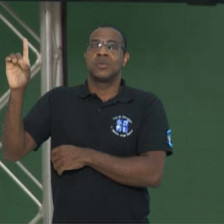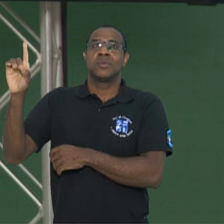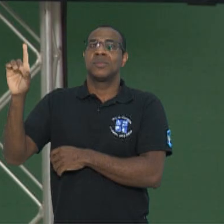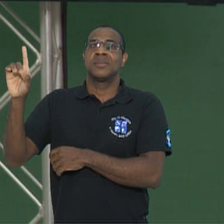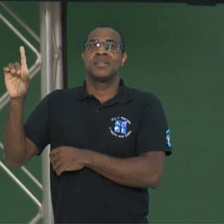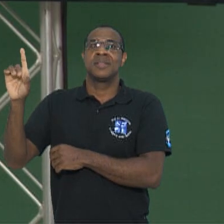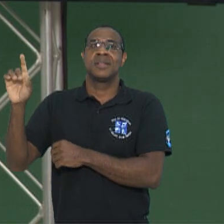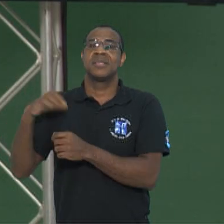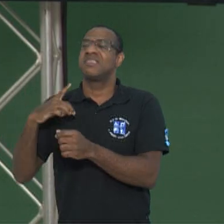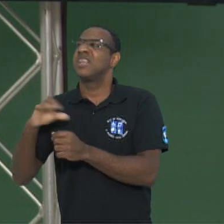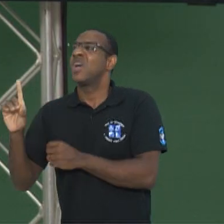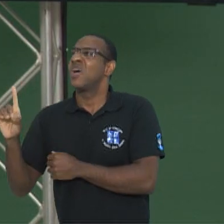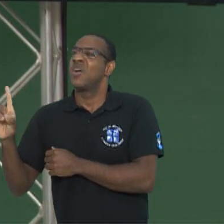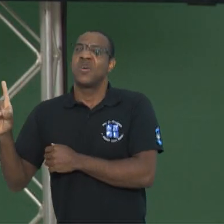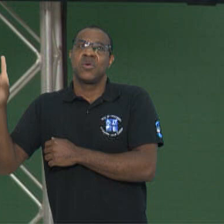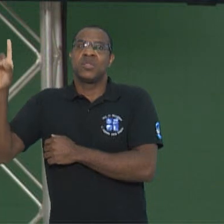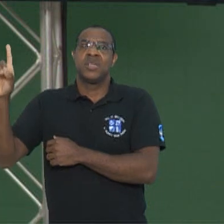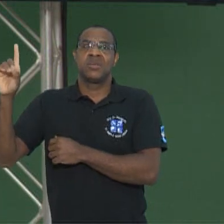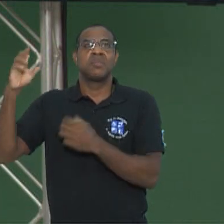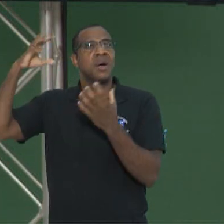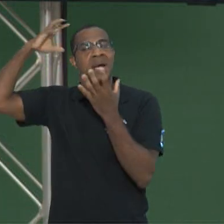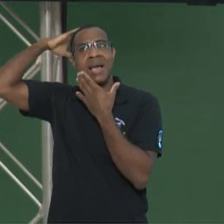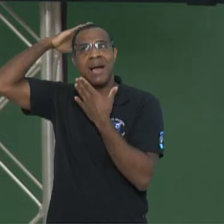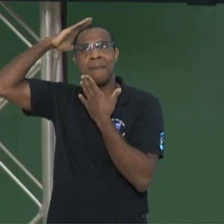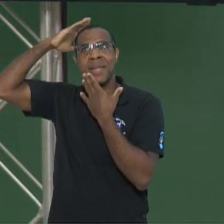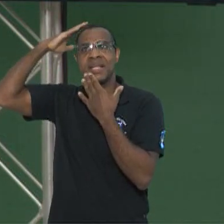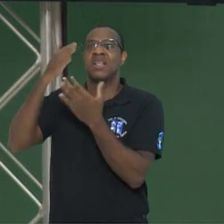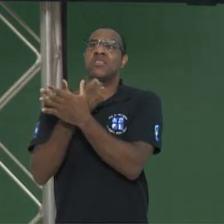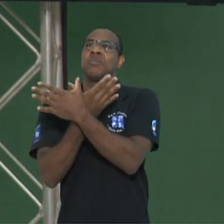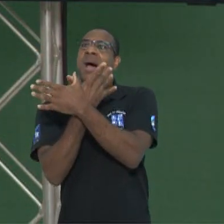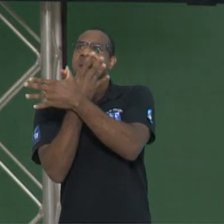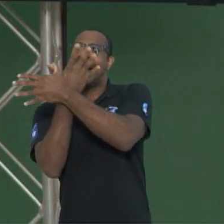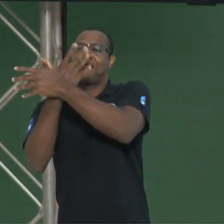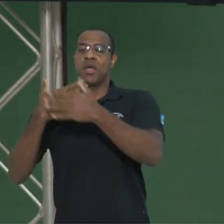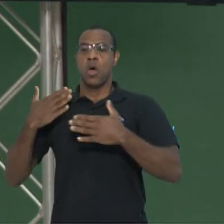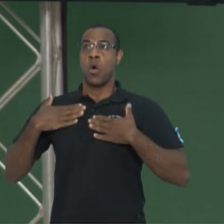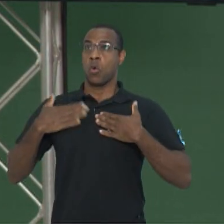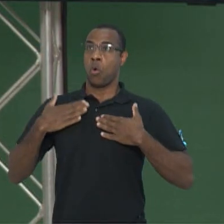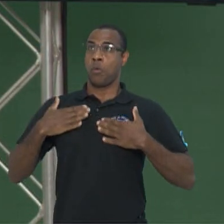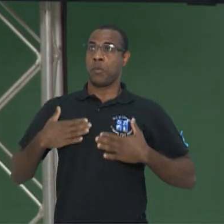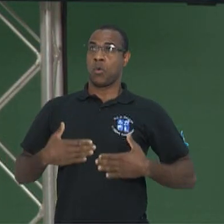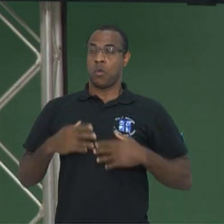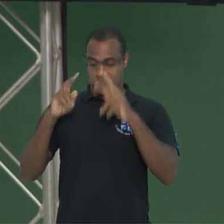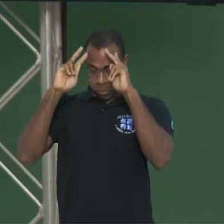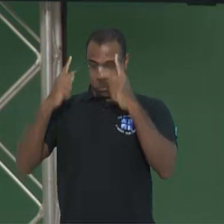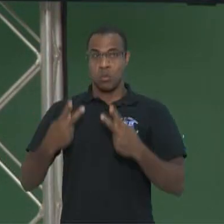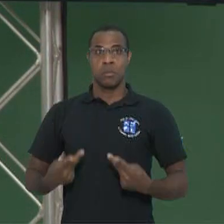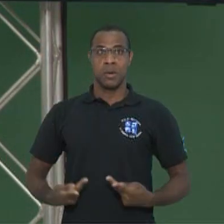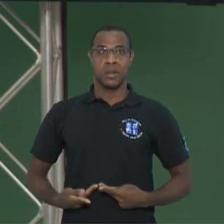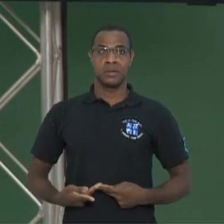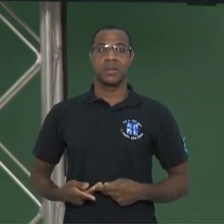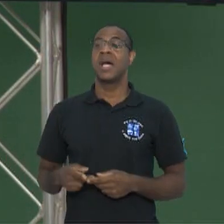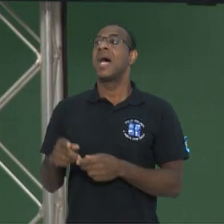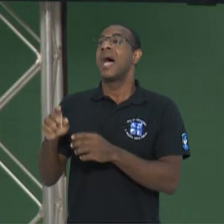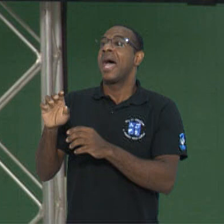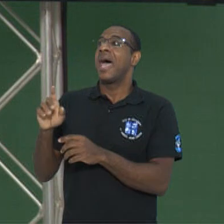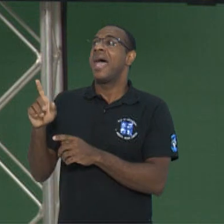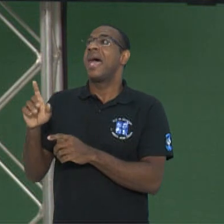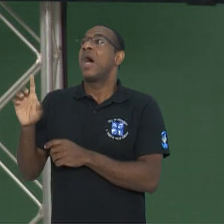de uma ave com um corpo humano, está escrevendo tudo, ele é o deus da